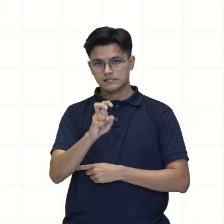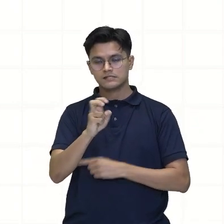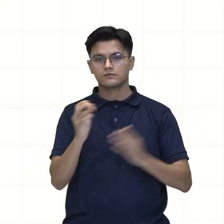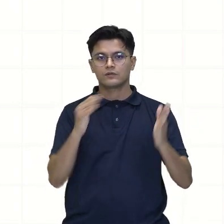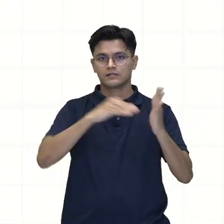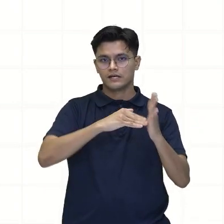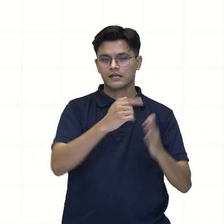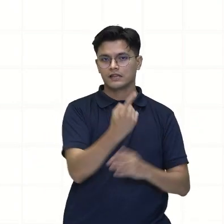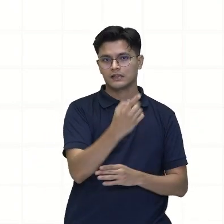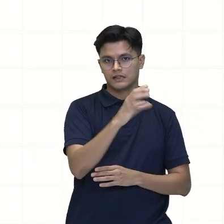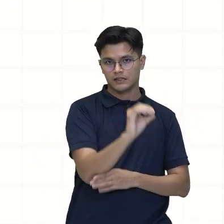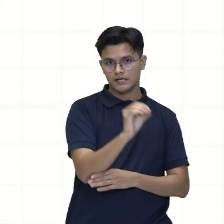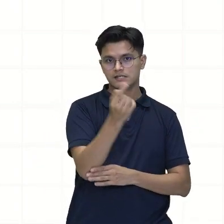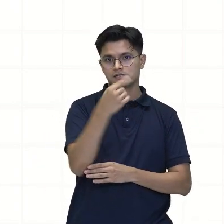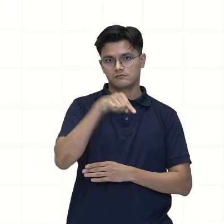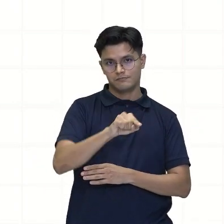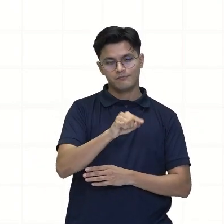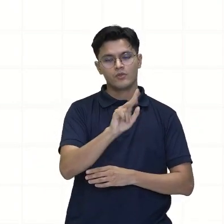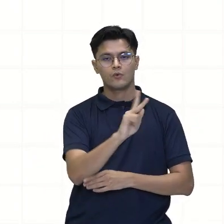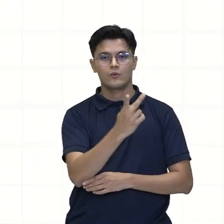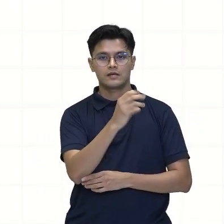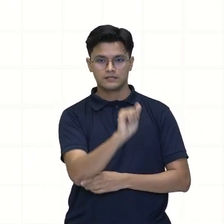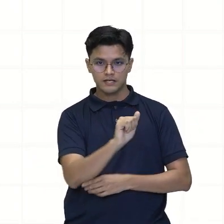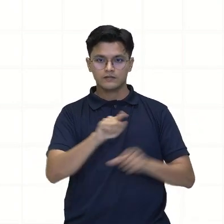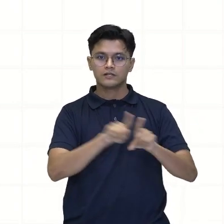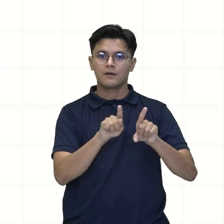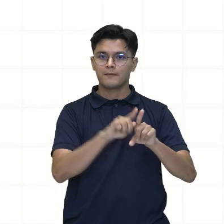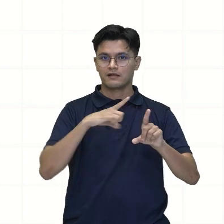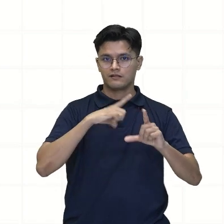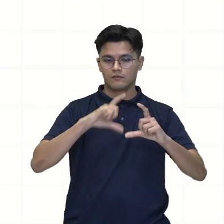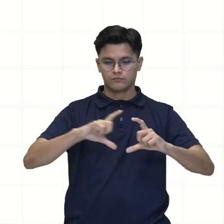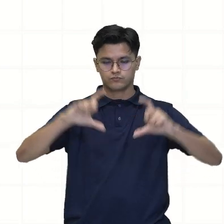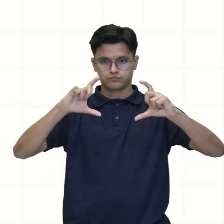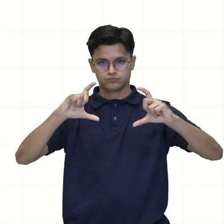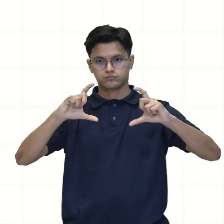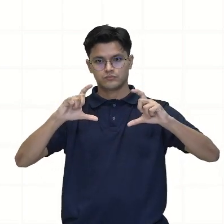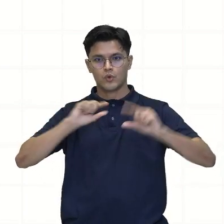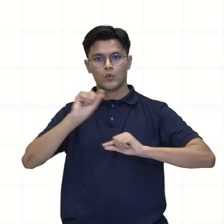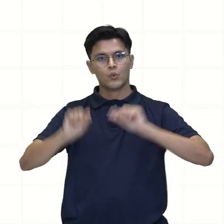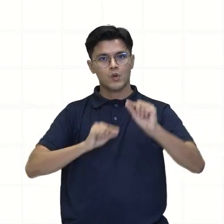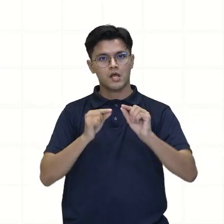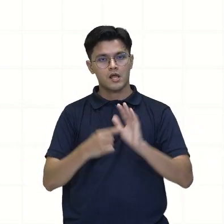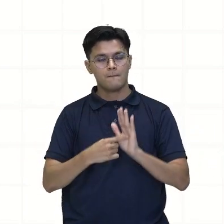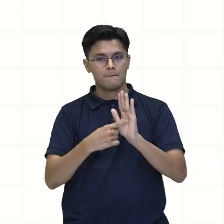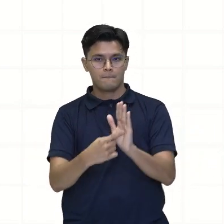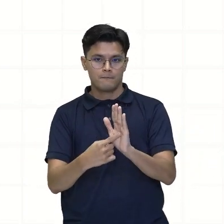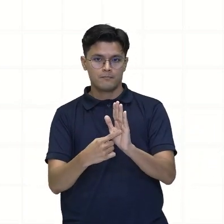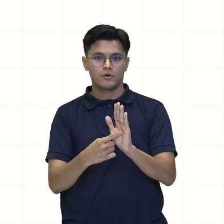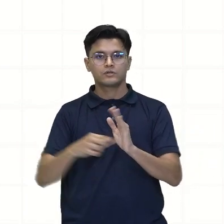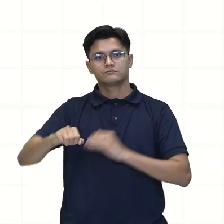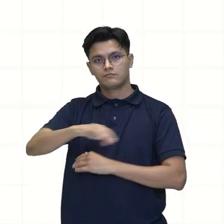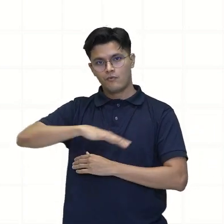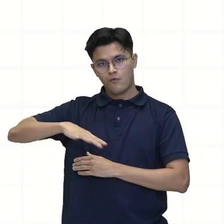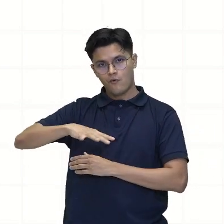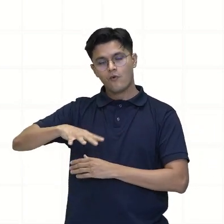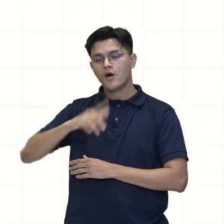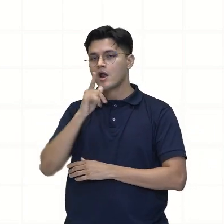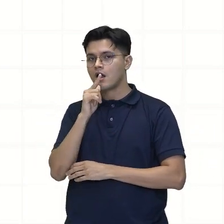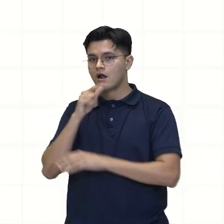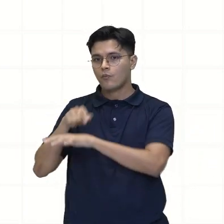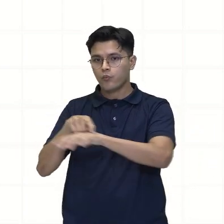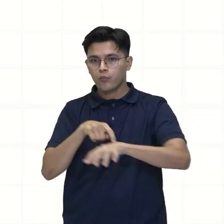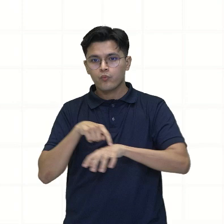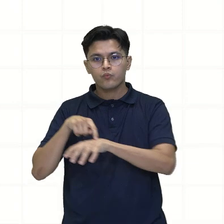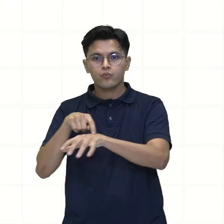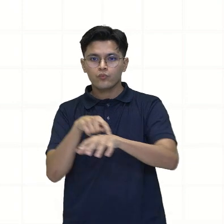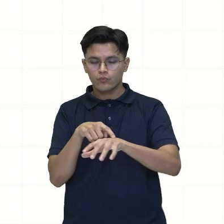hectares. E nós temos os círculos maiores, que eles vão indicar que uma área, né, irrigada nesses